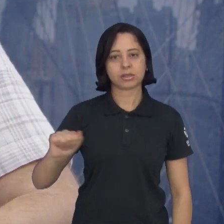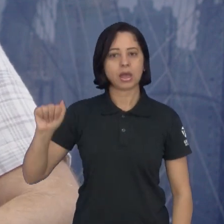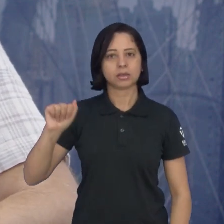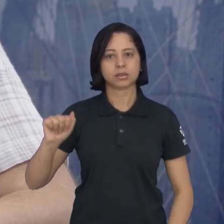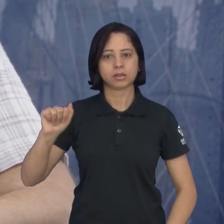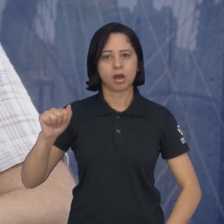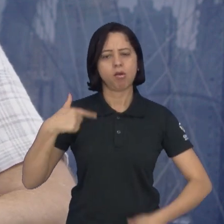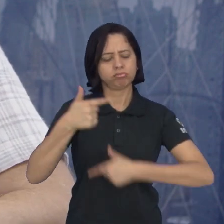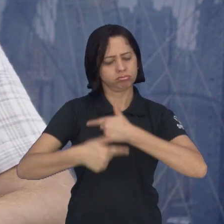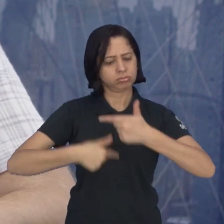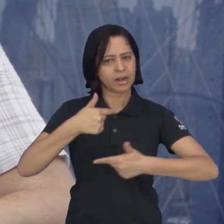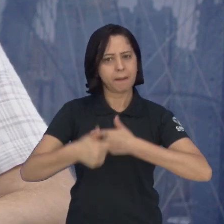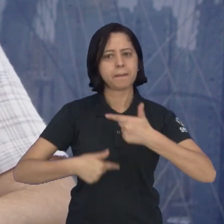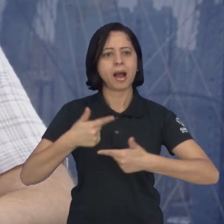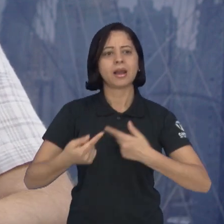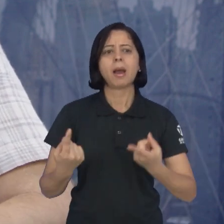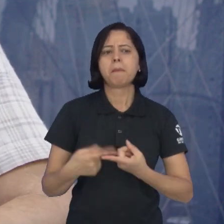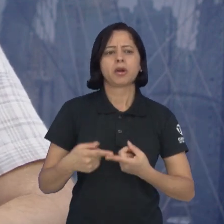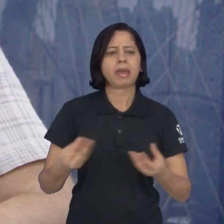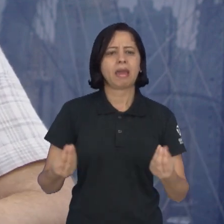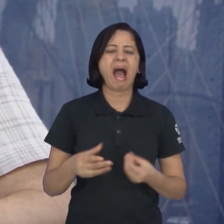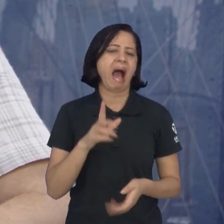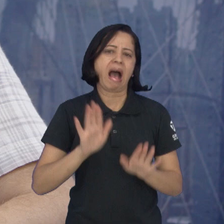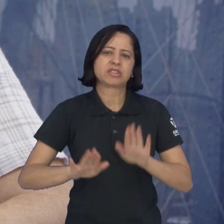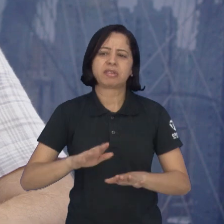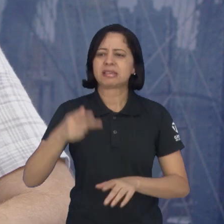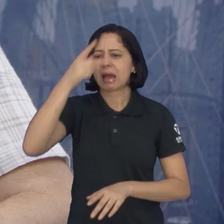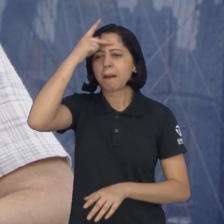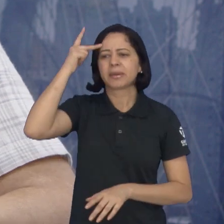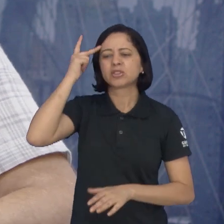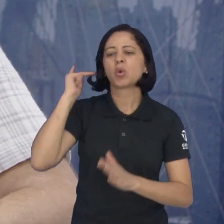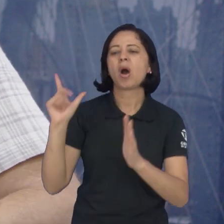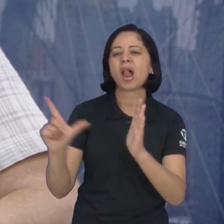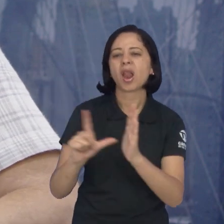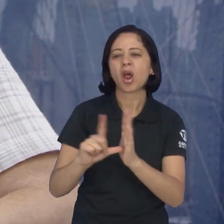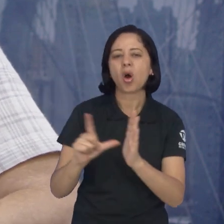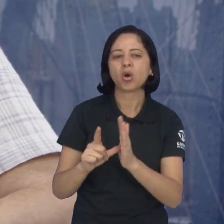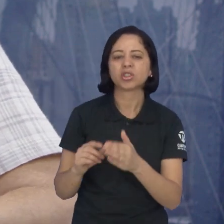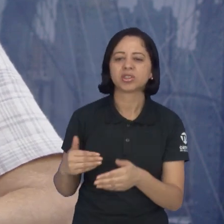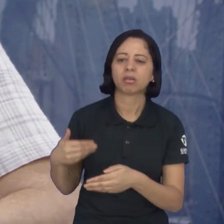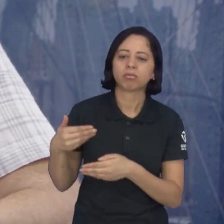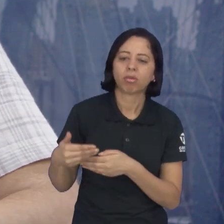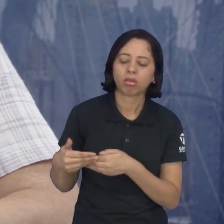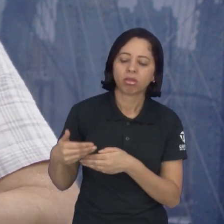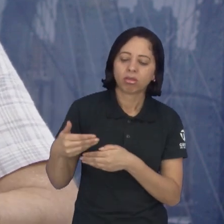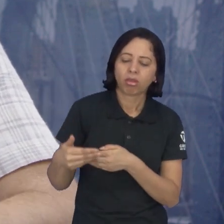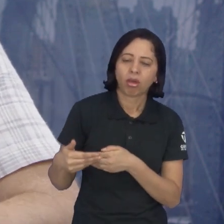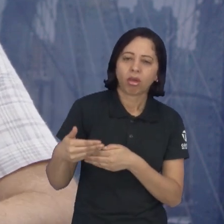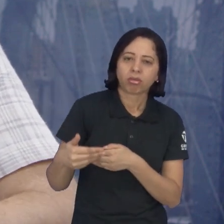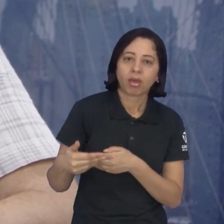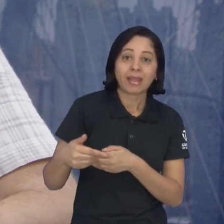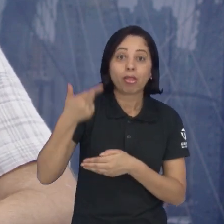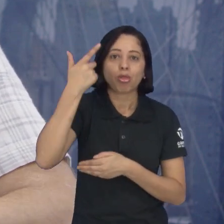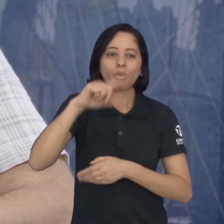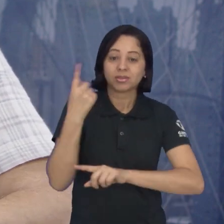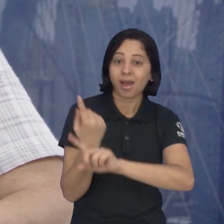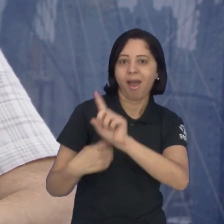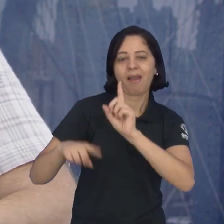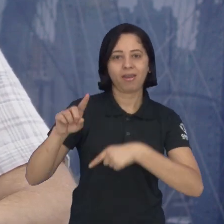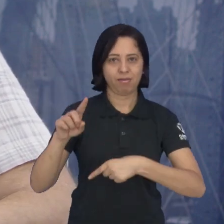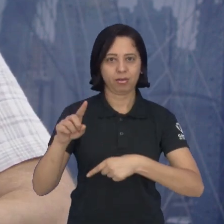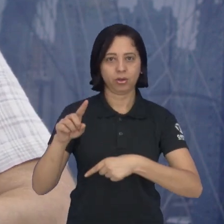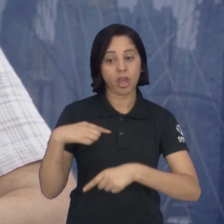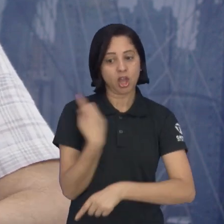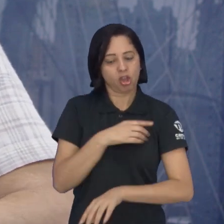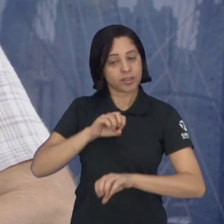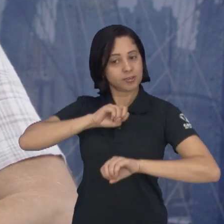modernizar, Sim. né? O pessoal às vezes tem uma loja e não consegue ir para frente. Eu acho que hoje, por exemplo, o e-commerce com respeito ao consumidor é muito